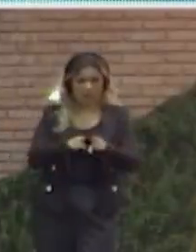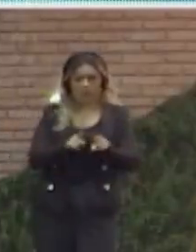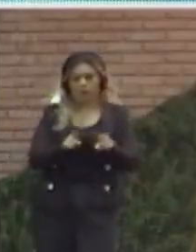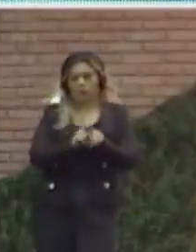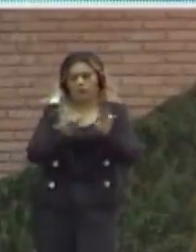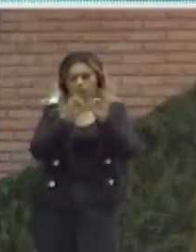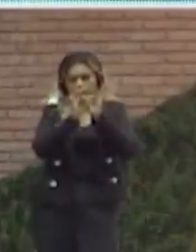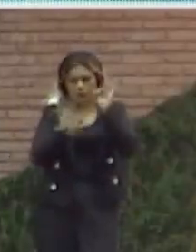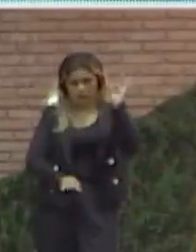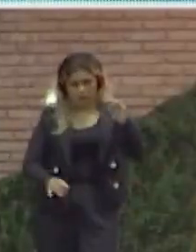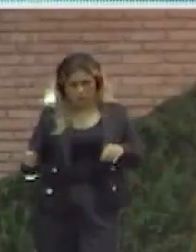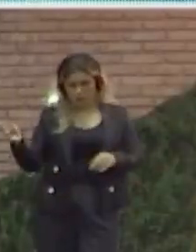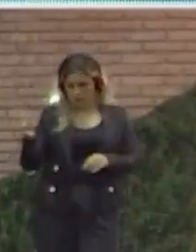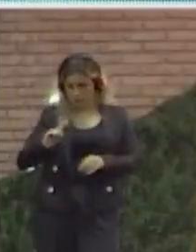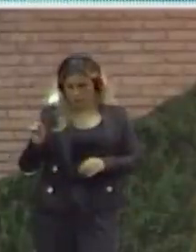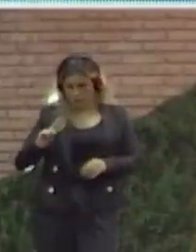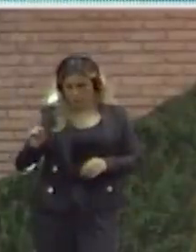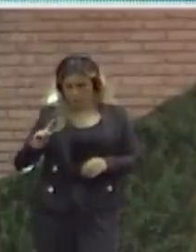não